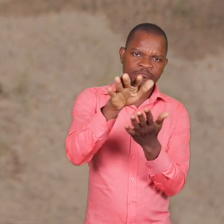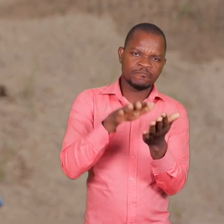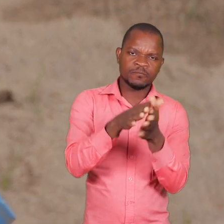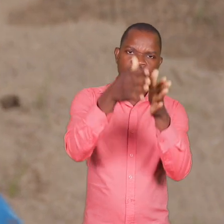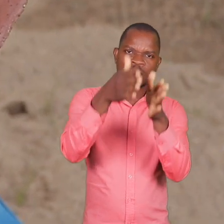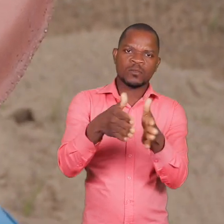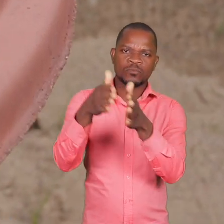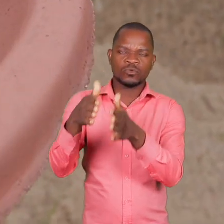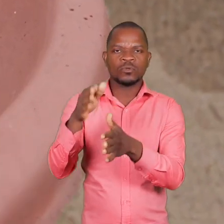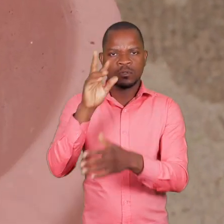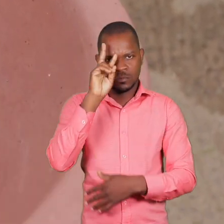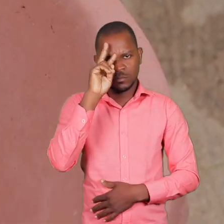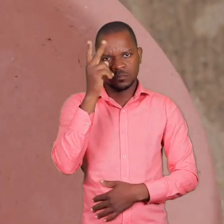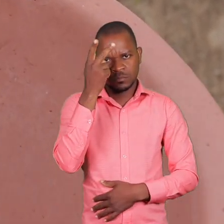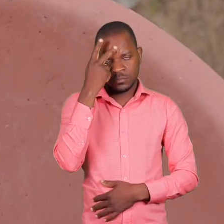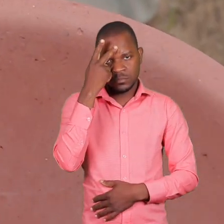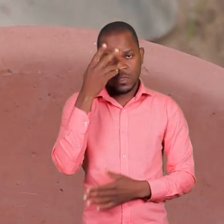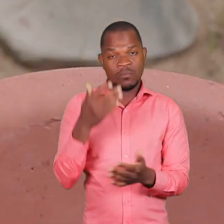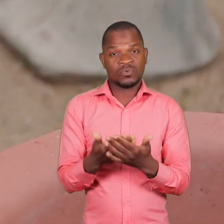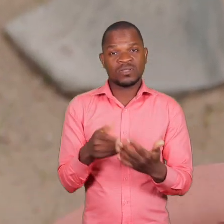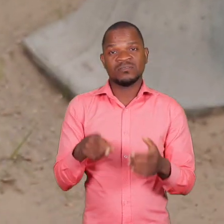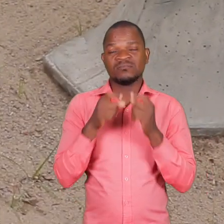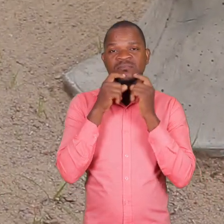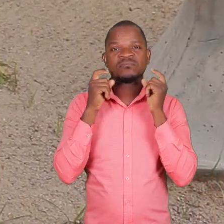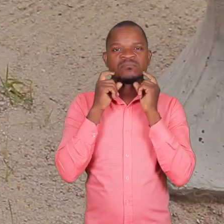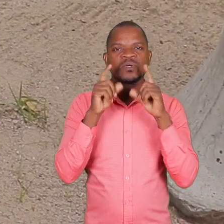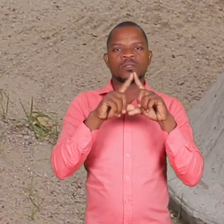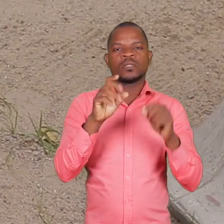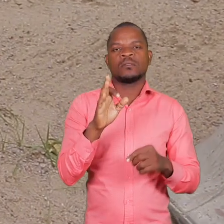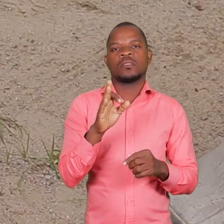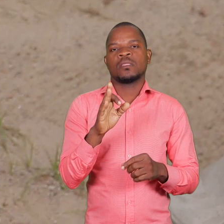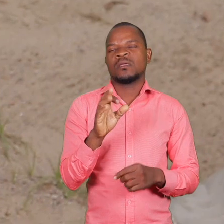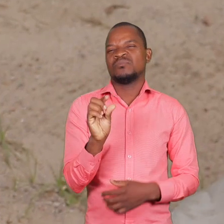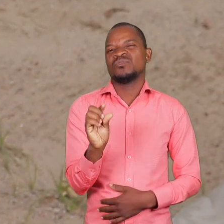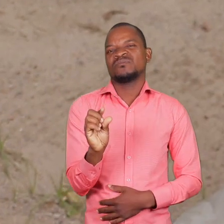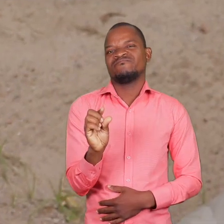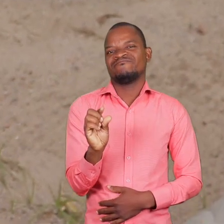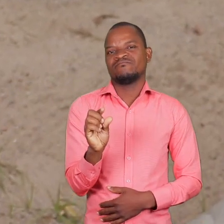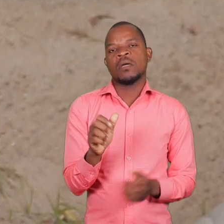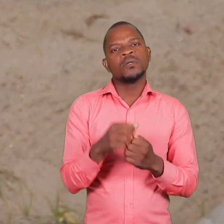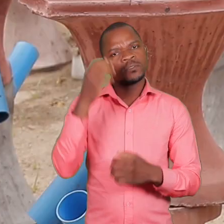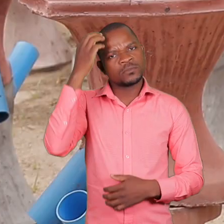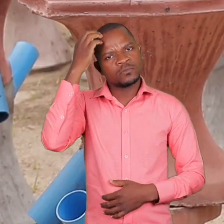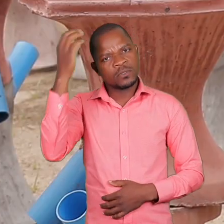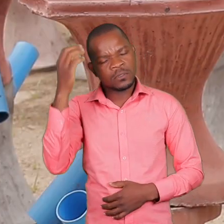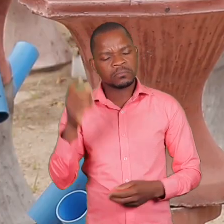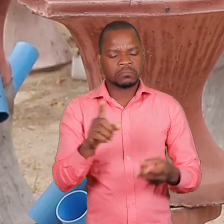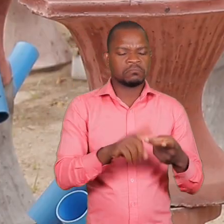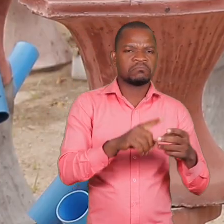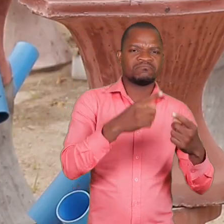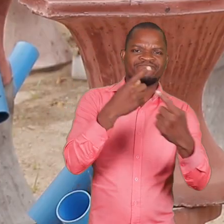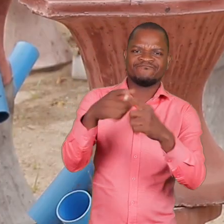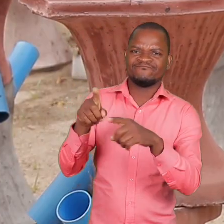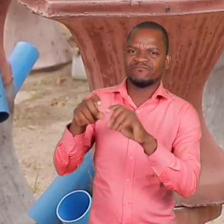a cobertura de saneamento aqui em Moçambique é muito baixa, ainda é muito baixa. Tudo bem que temos o governo e algumas organizações